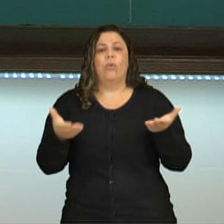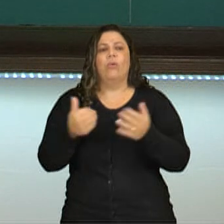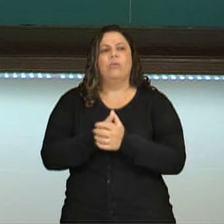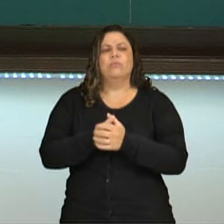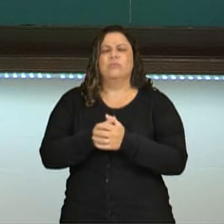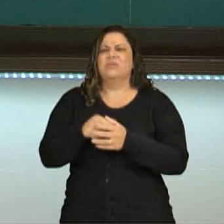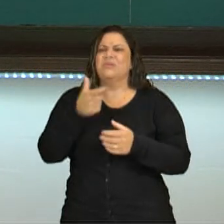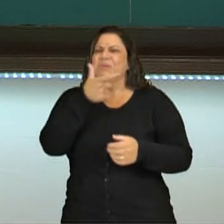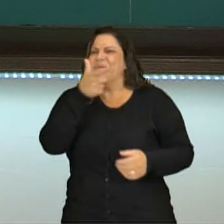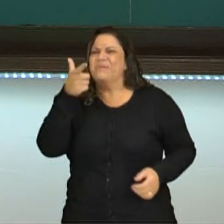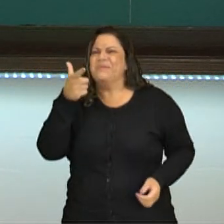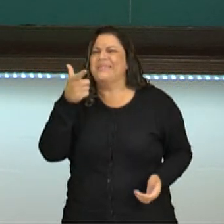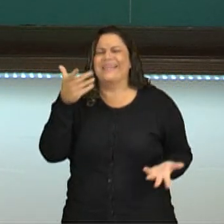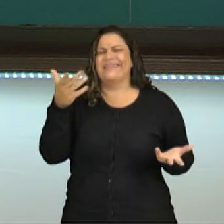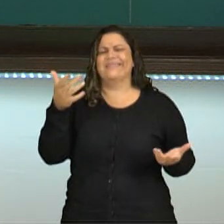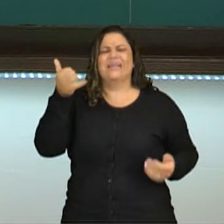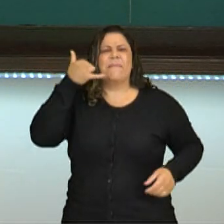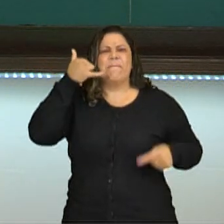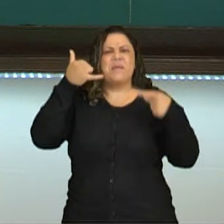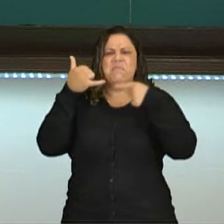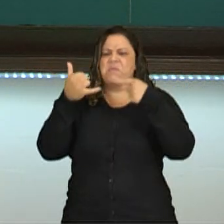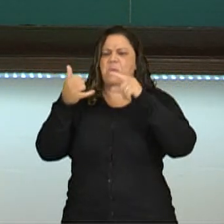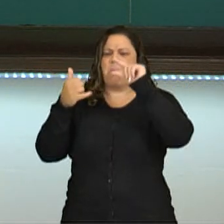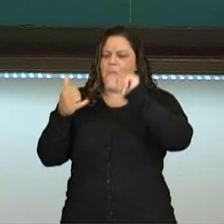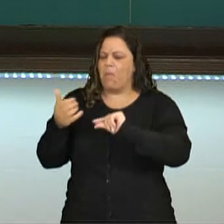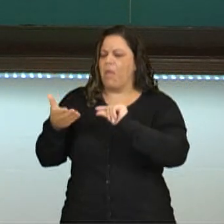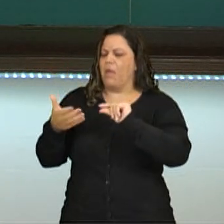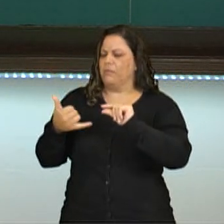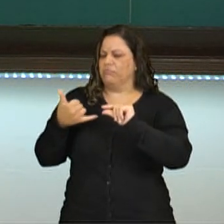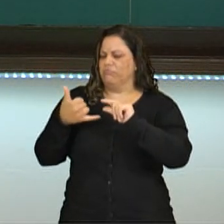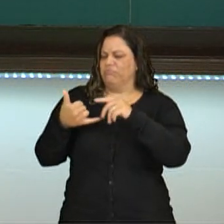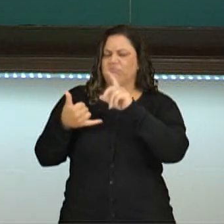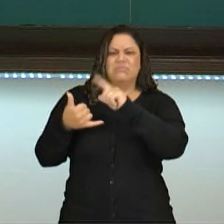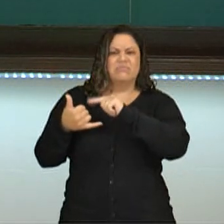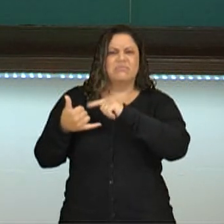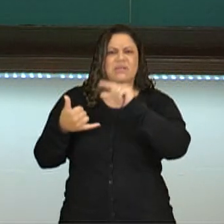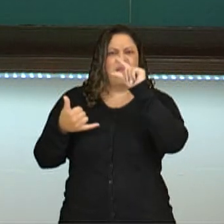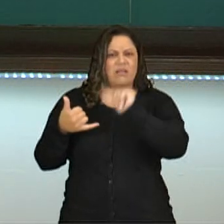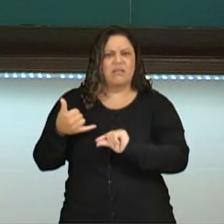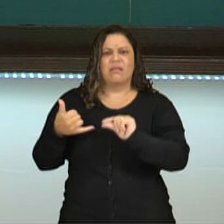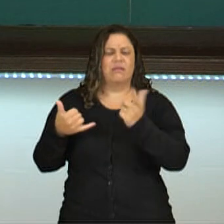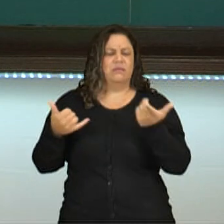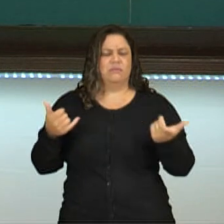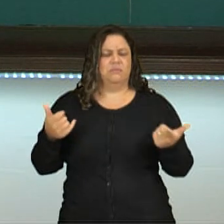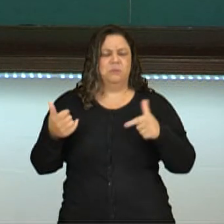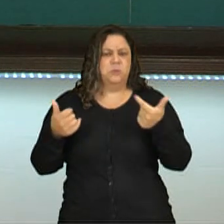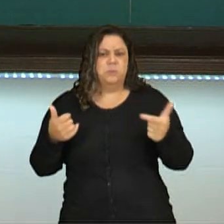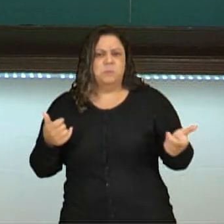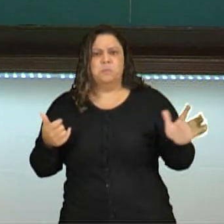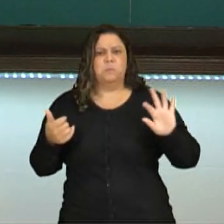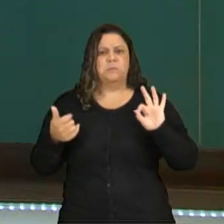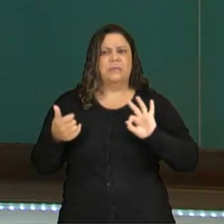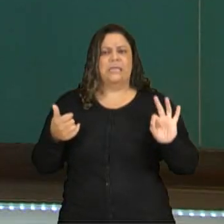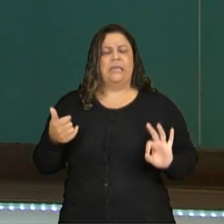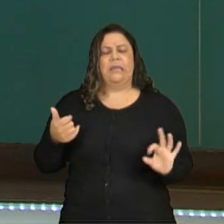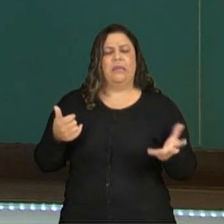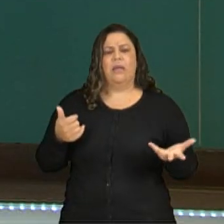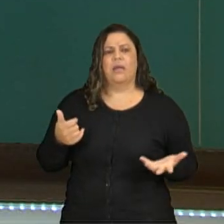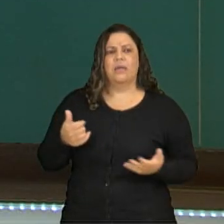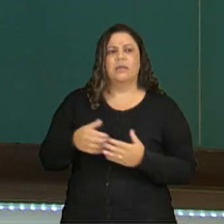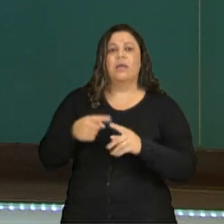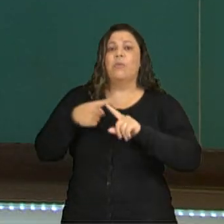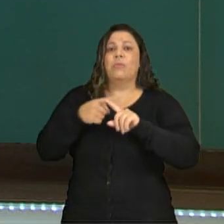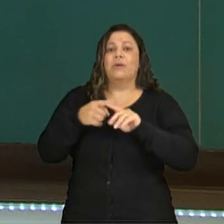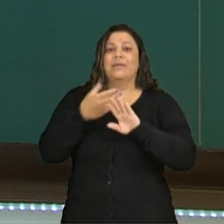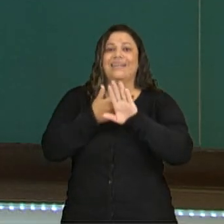dá sinal. Por que que um lugar não dá sinal? Normalmente porque aquele lugar está fora de uma